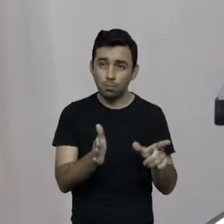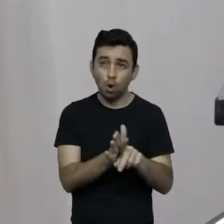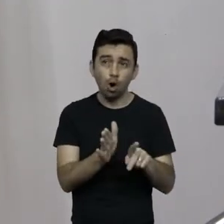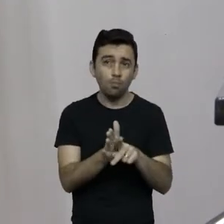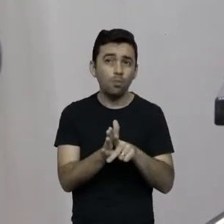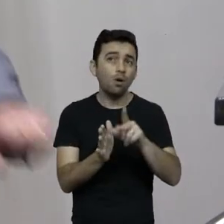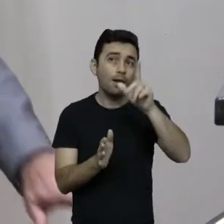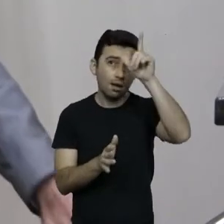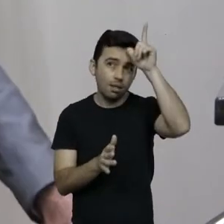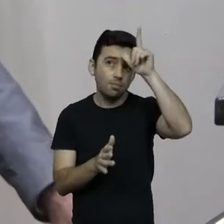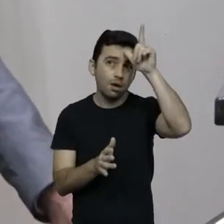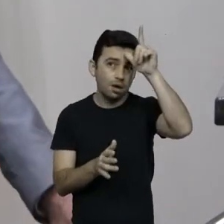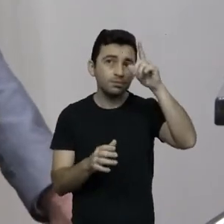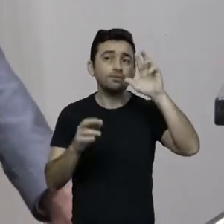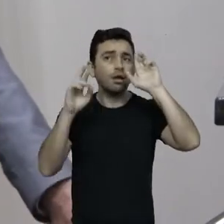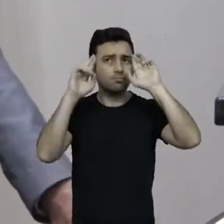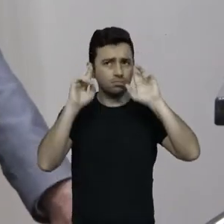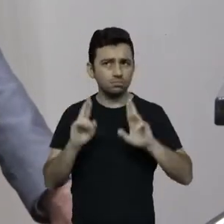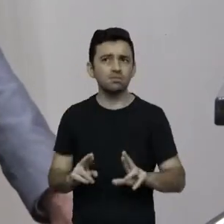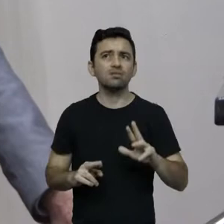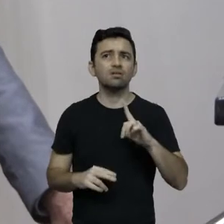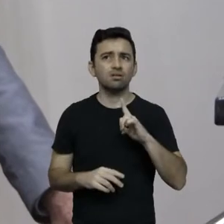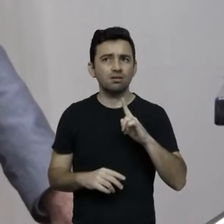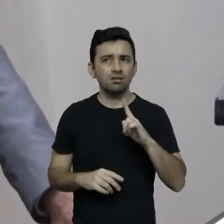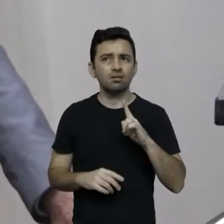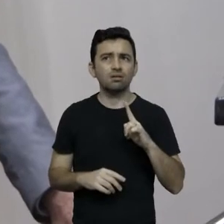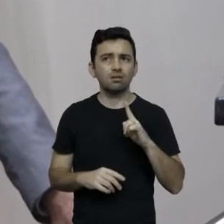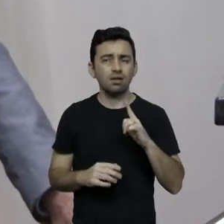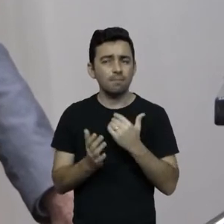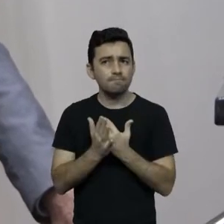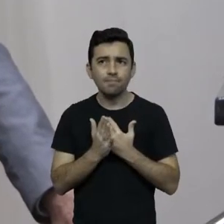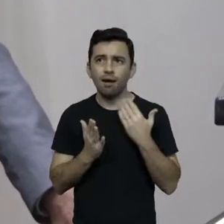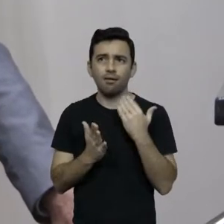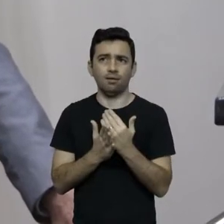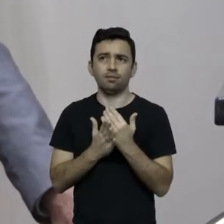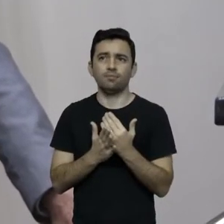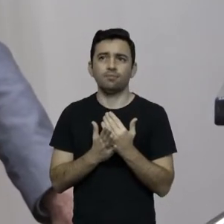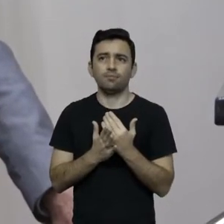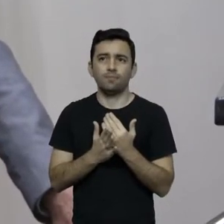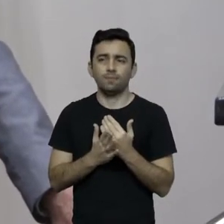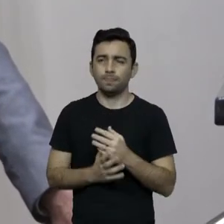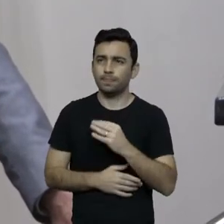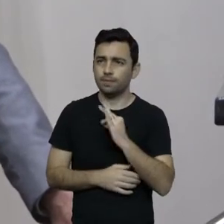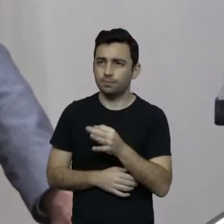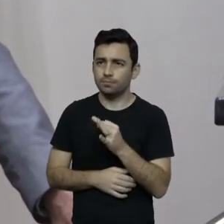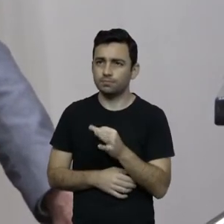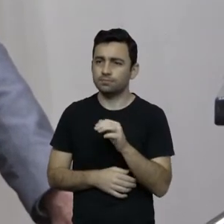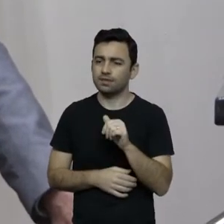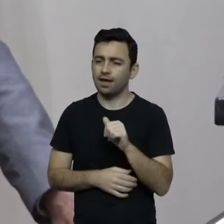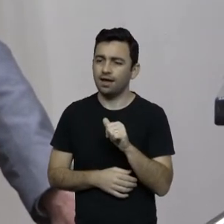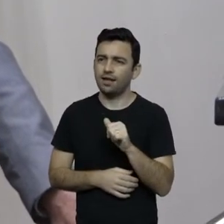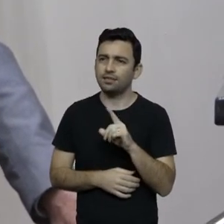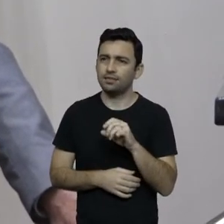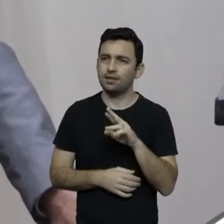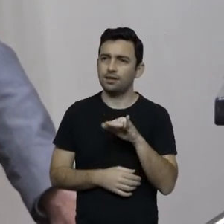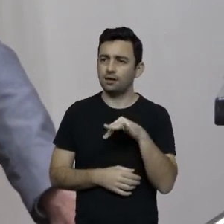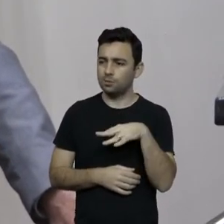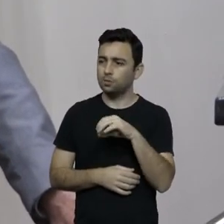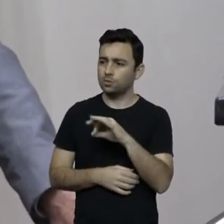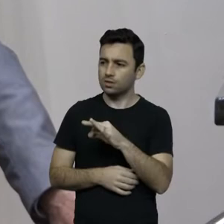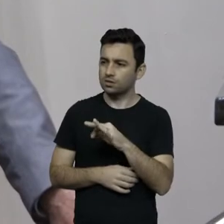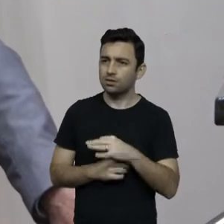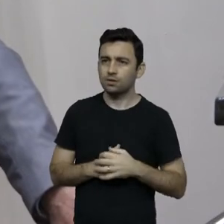me parece que se respeita mais o resultado da Adriana se cultiva mais